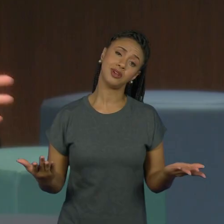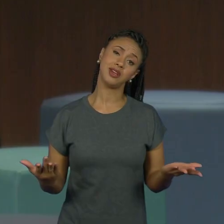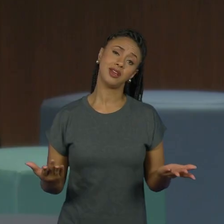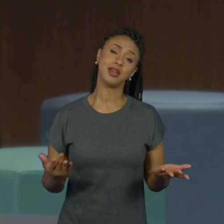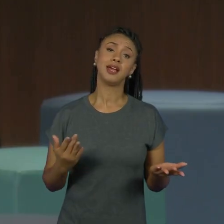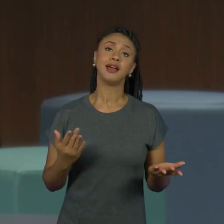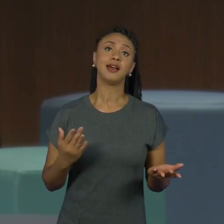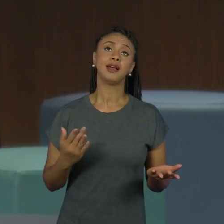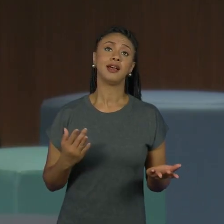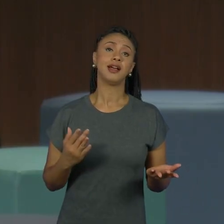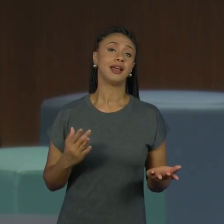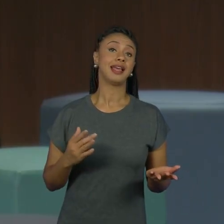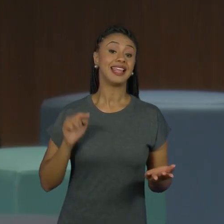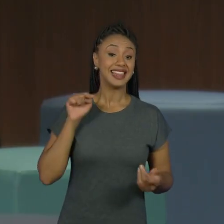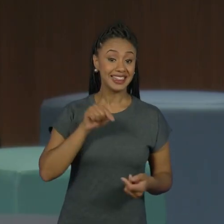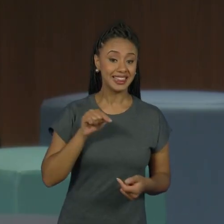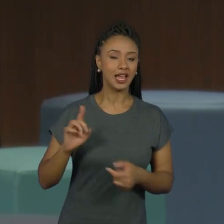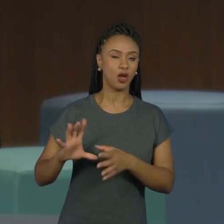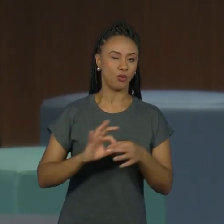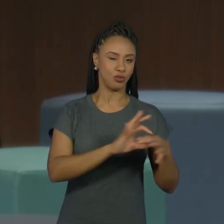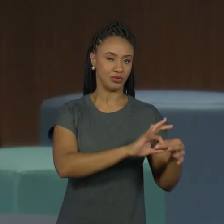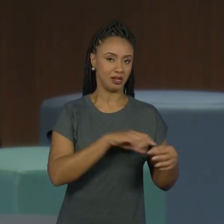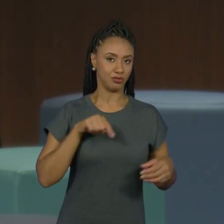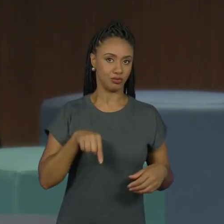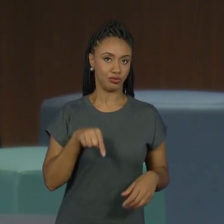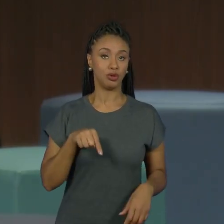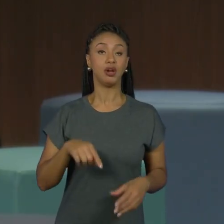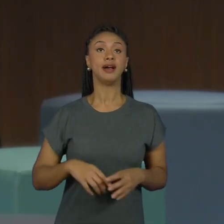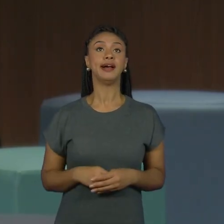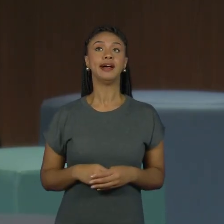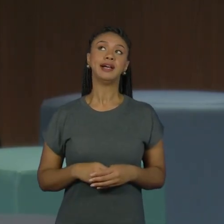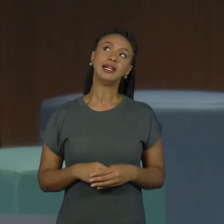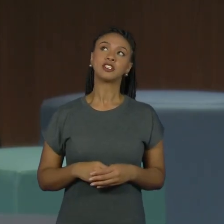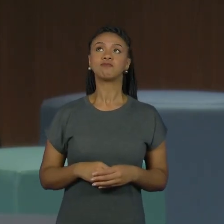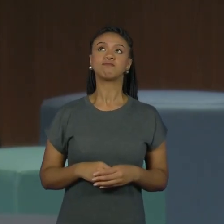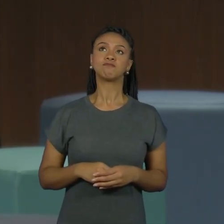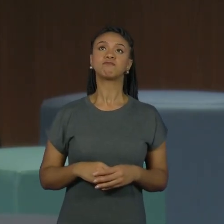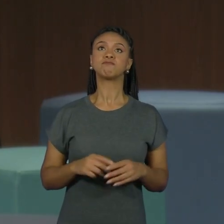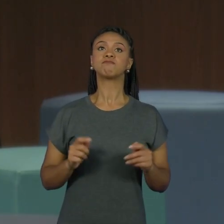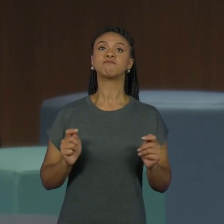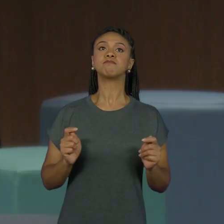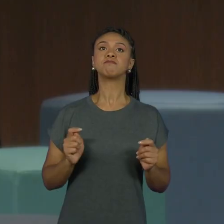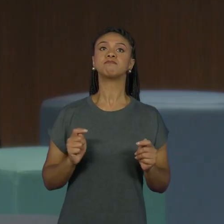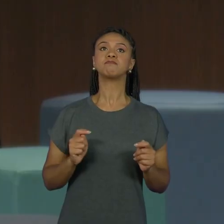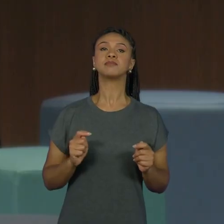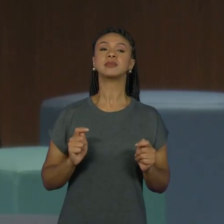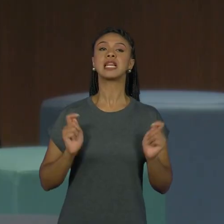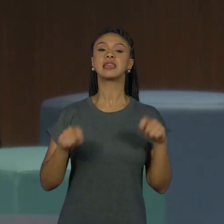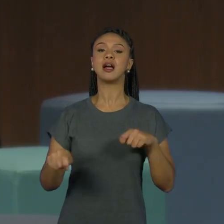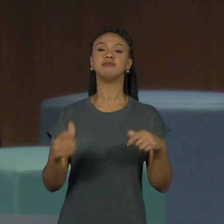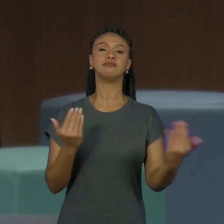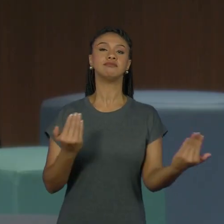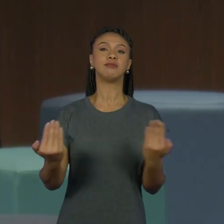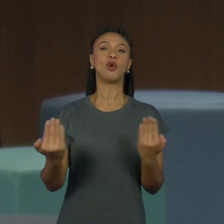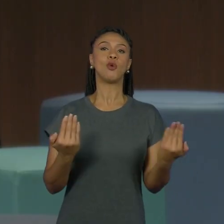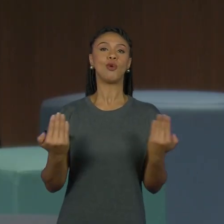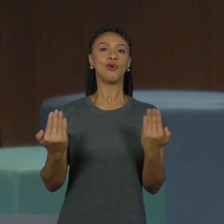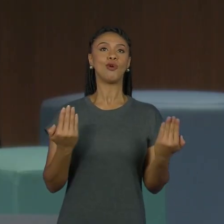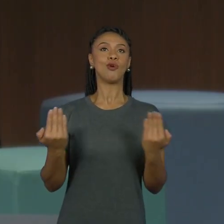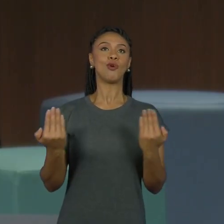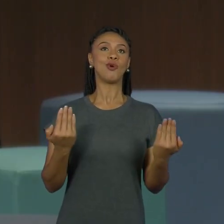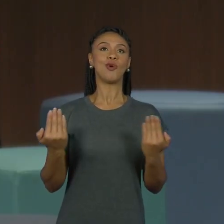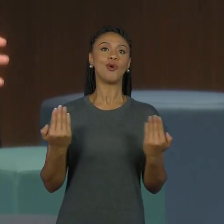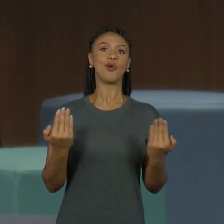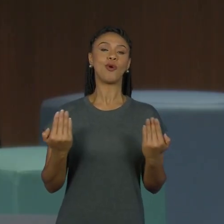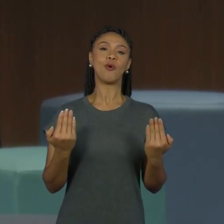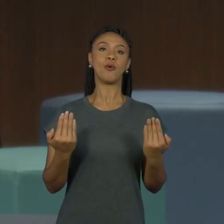mais, nesse contexto da arquitetura corporativa, a gente pode fazer a comparação com as